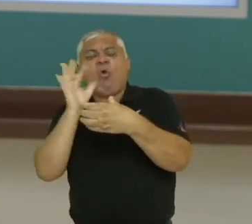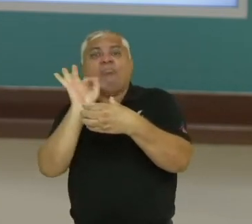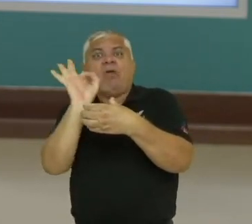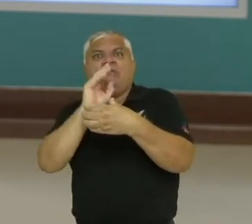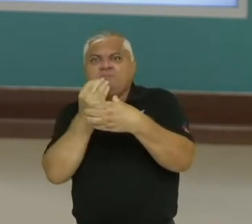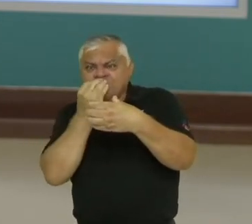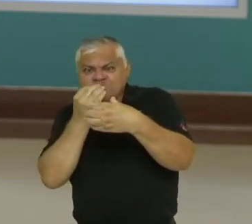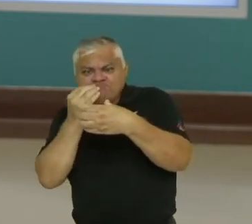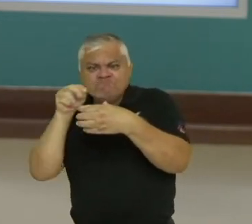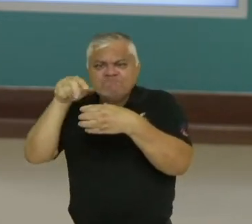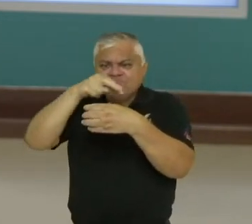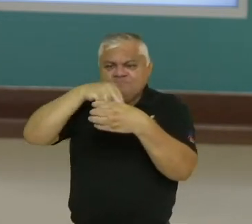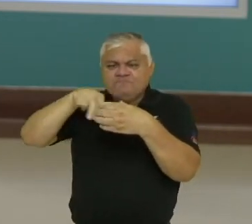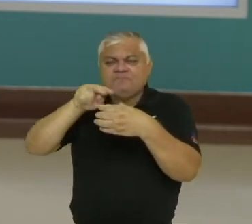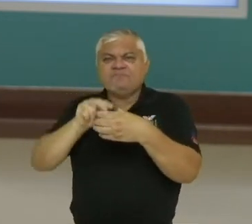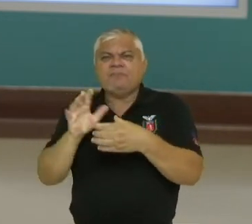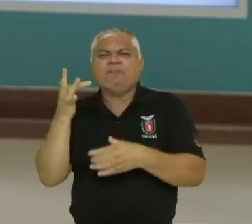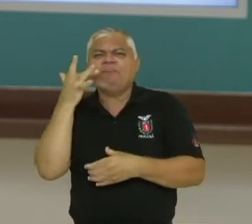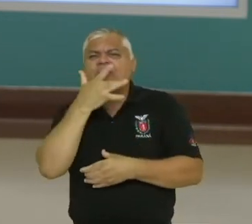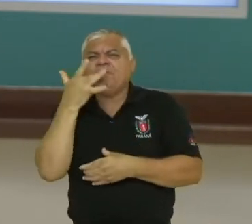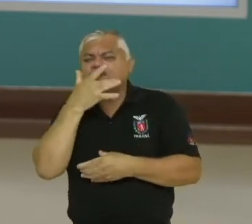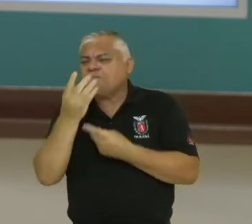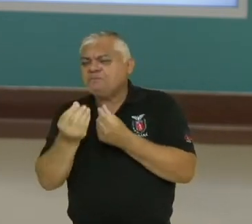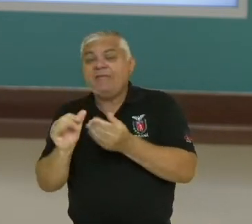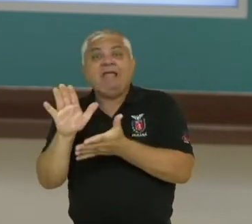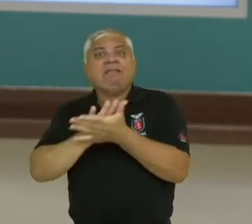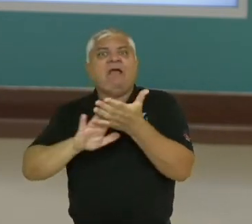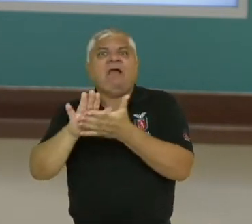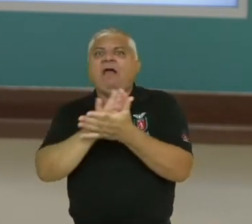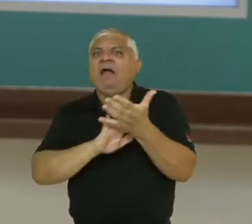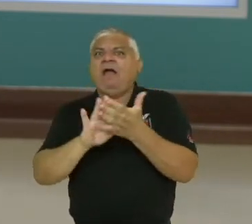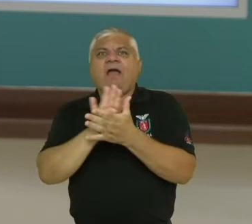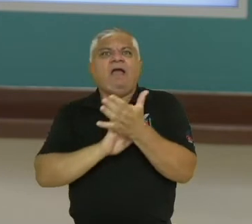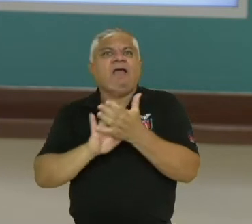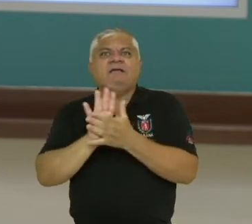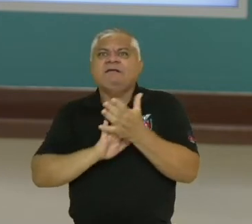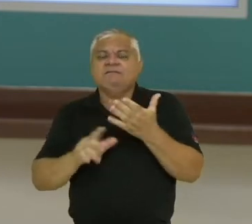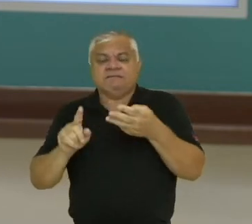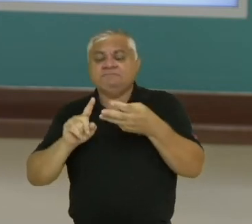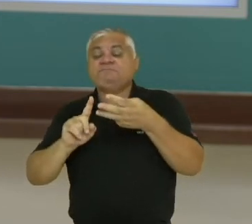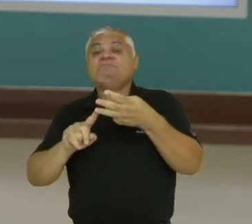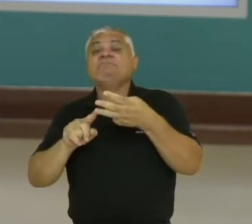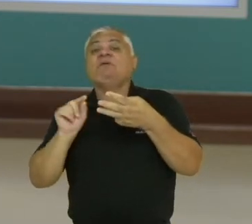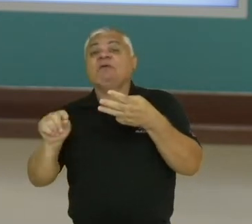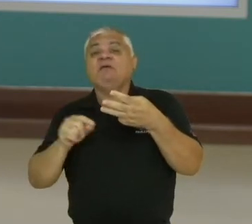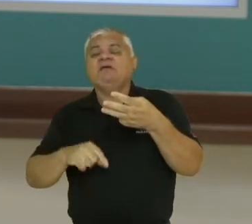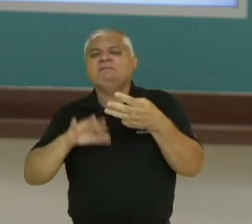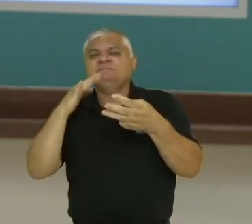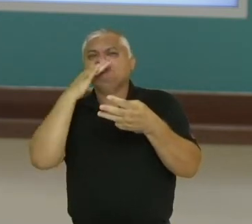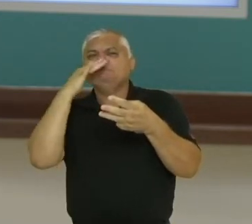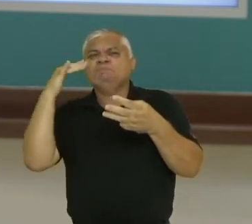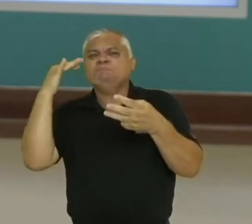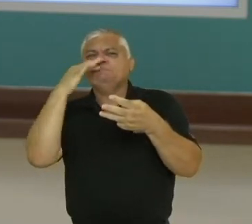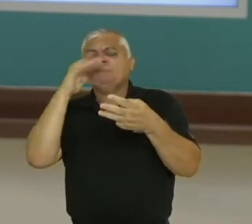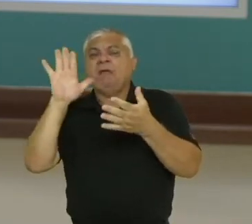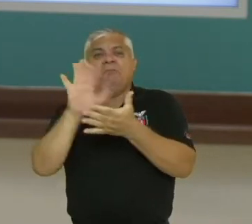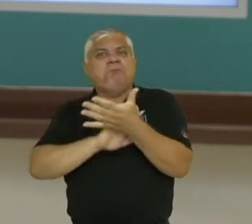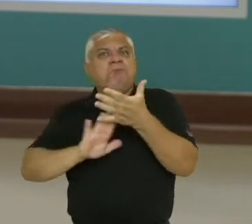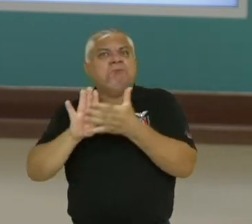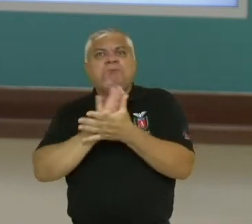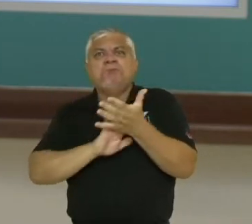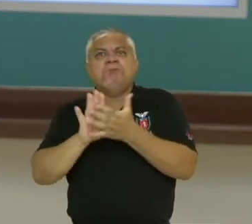Ela não possui sabor, dizemos que ela é insípida. E a água também não tem